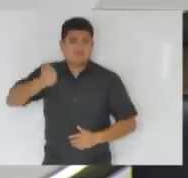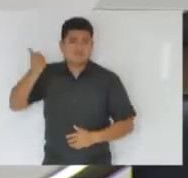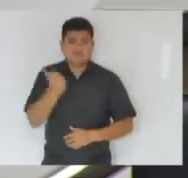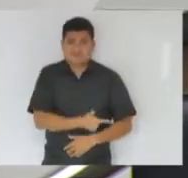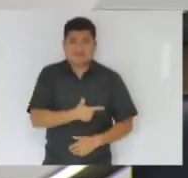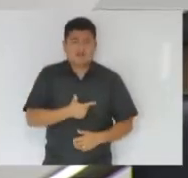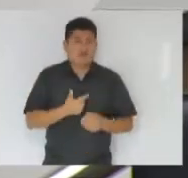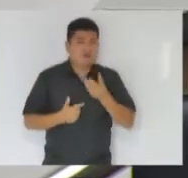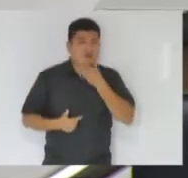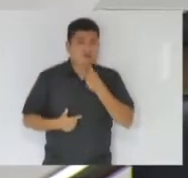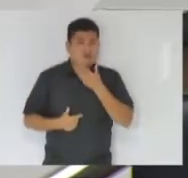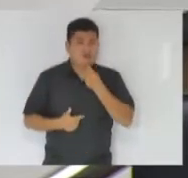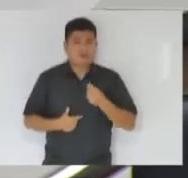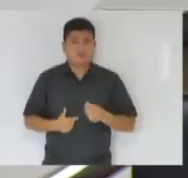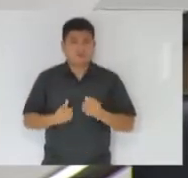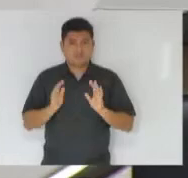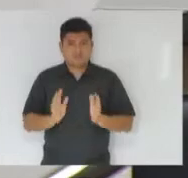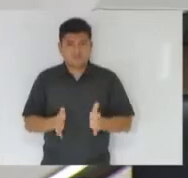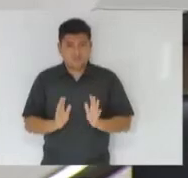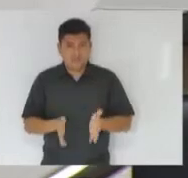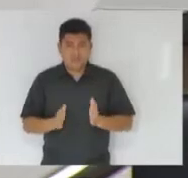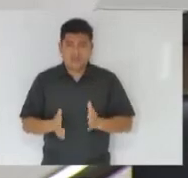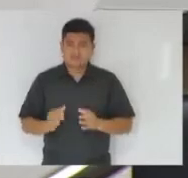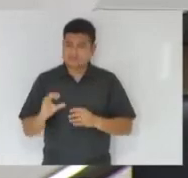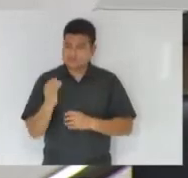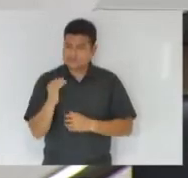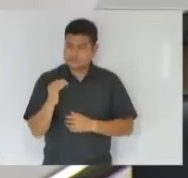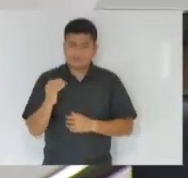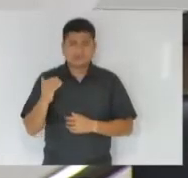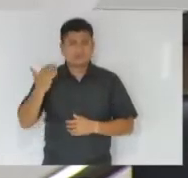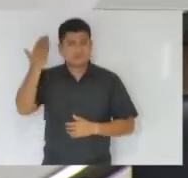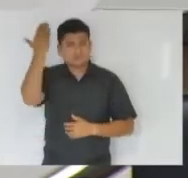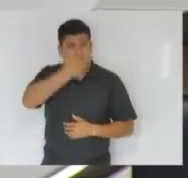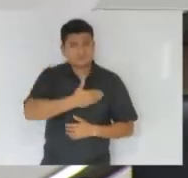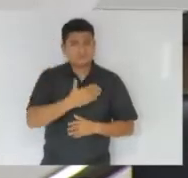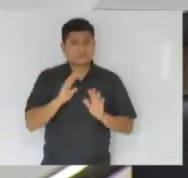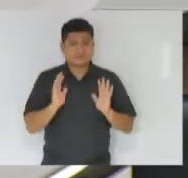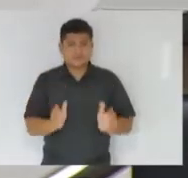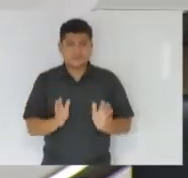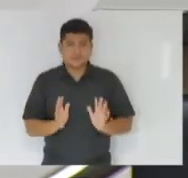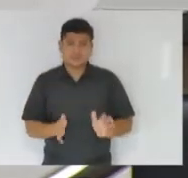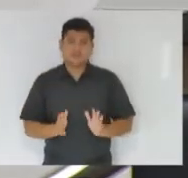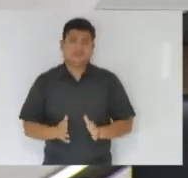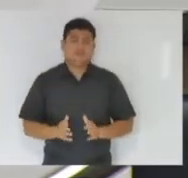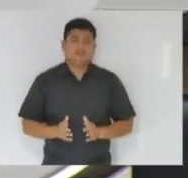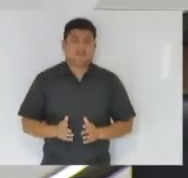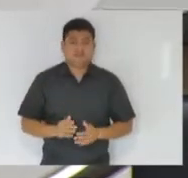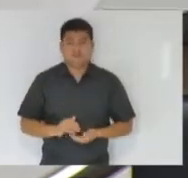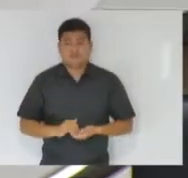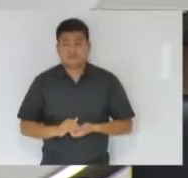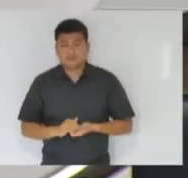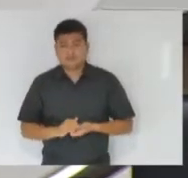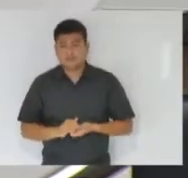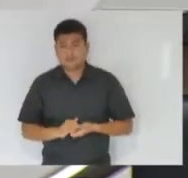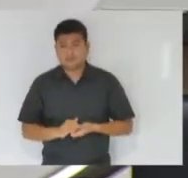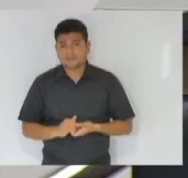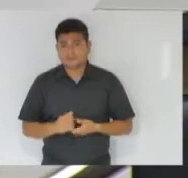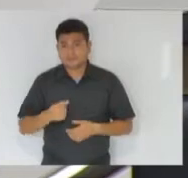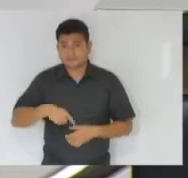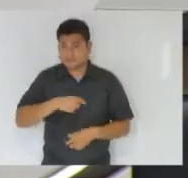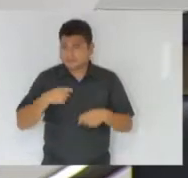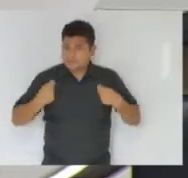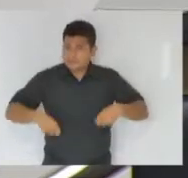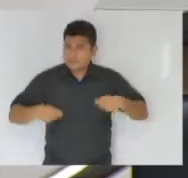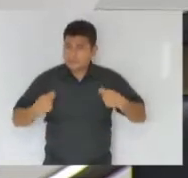de forma, através da neurociência, através da programação neurolinguística, e a gente precisa realmente que elas